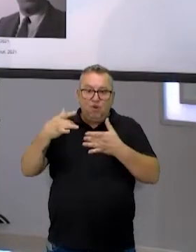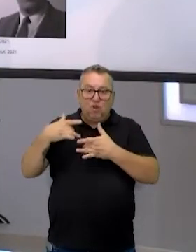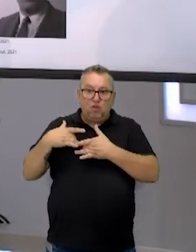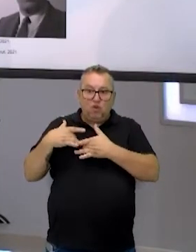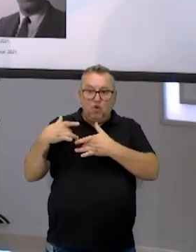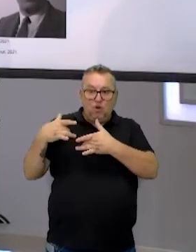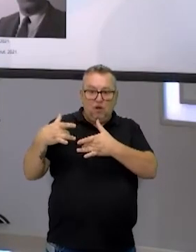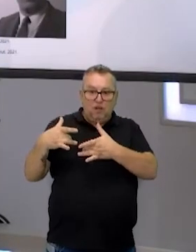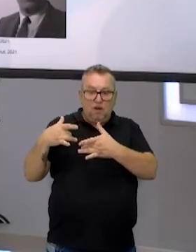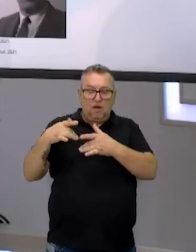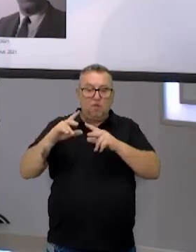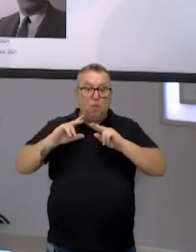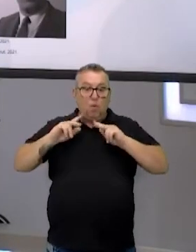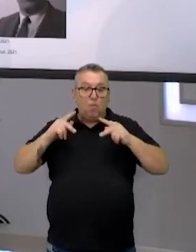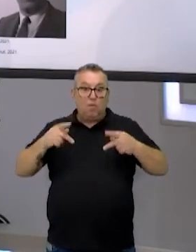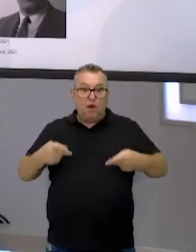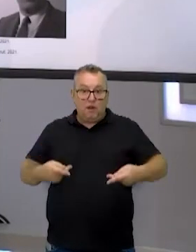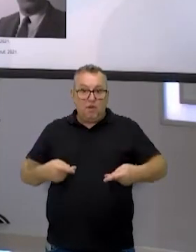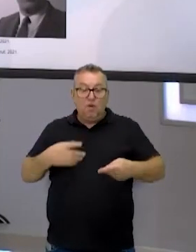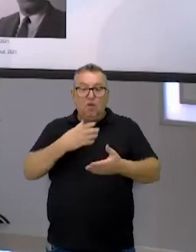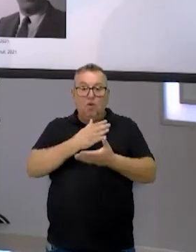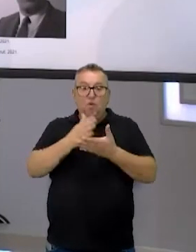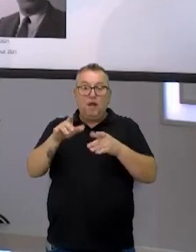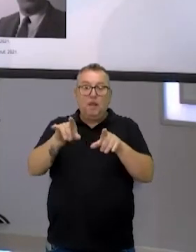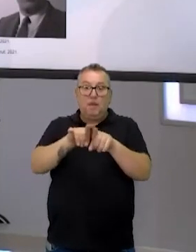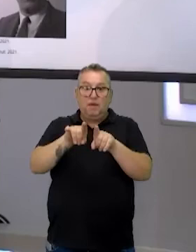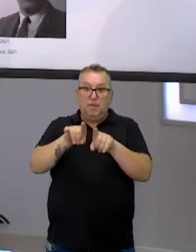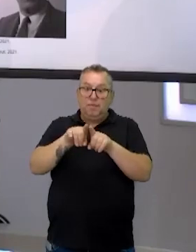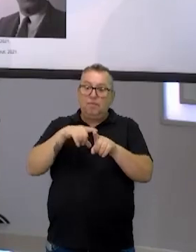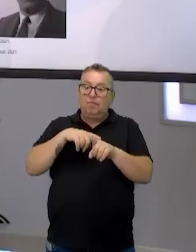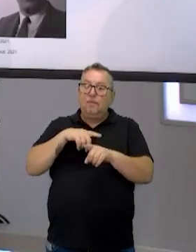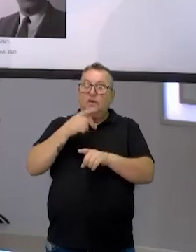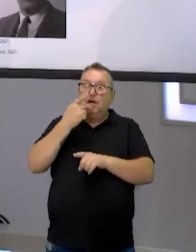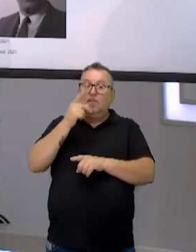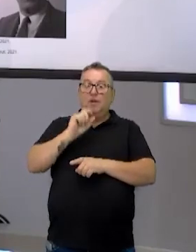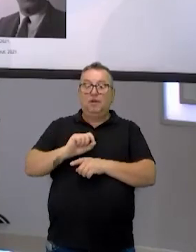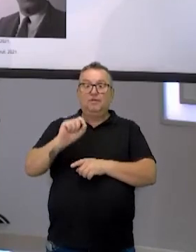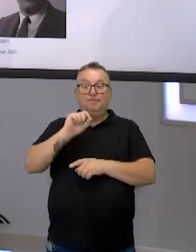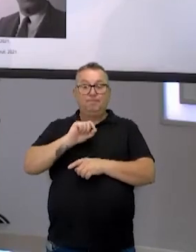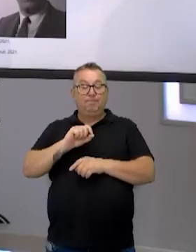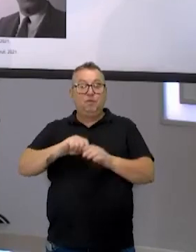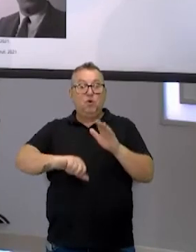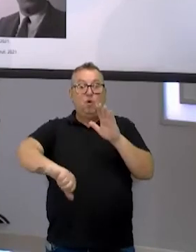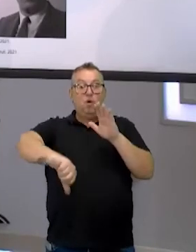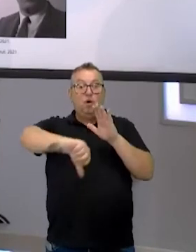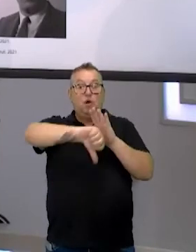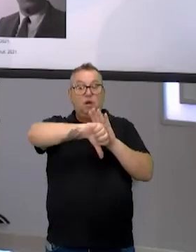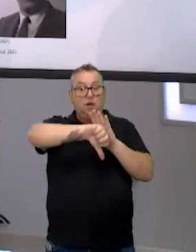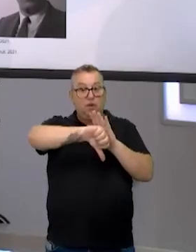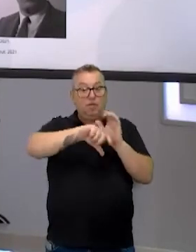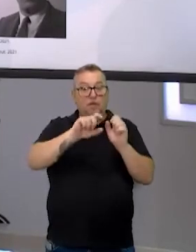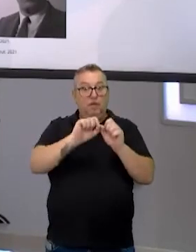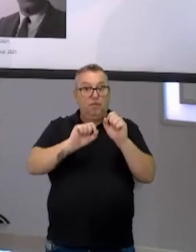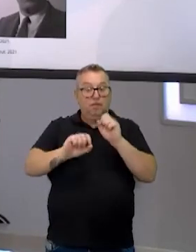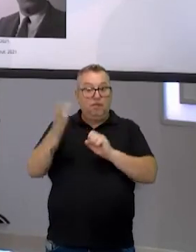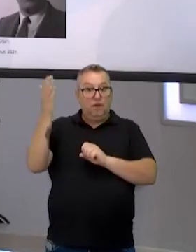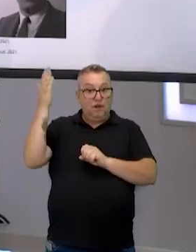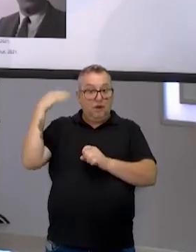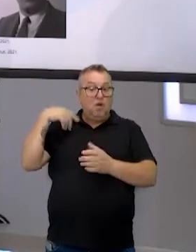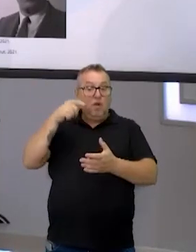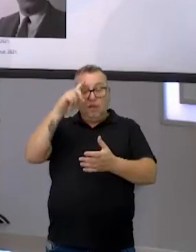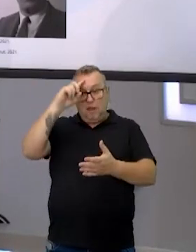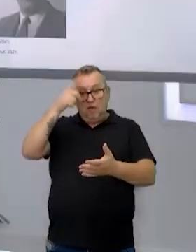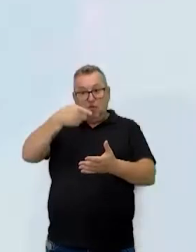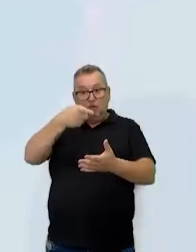humanista, que de um jeito ou de outro começa também a denunciar os crimes cometidos durante a ditadura. E